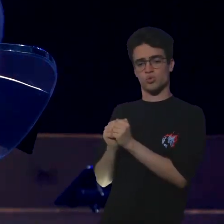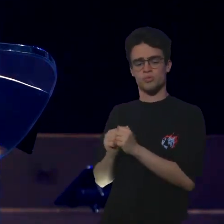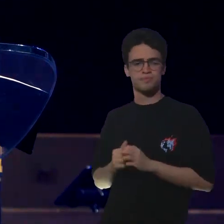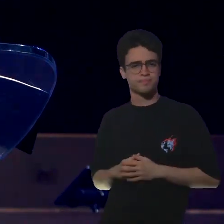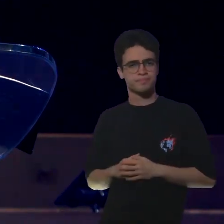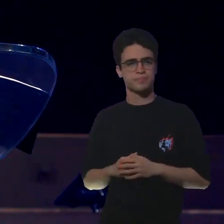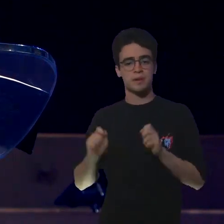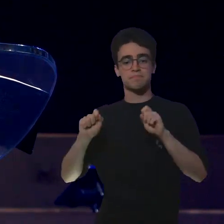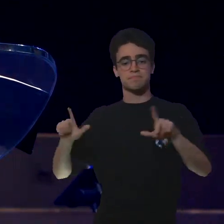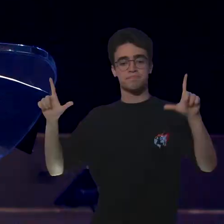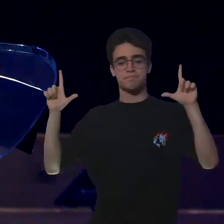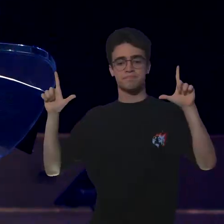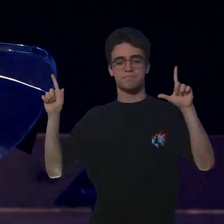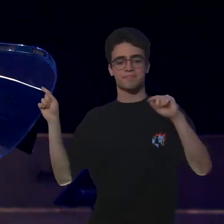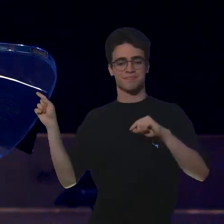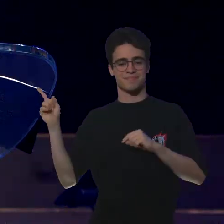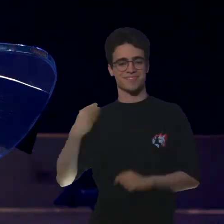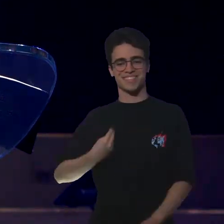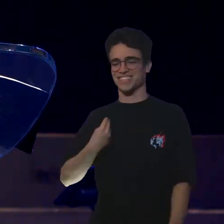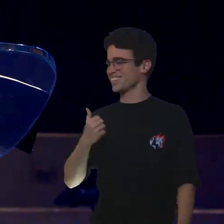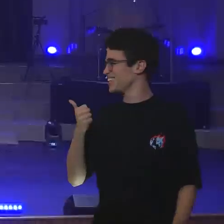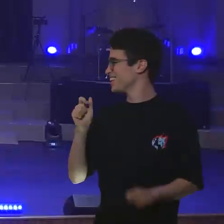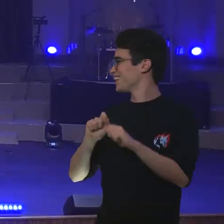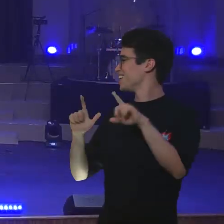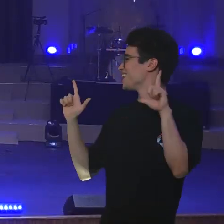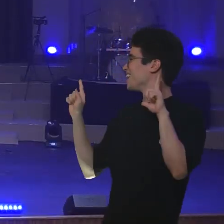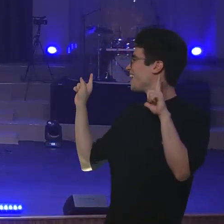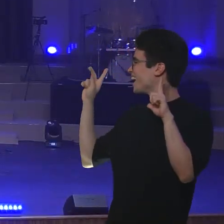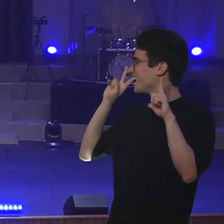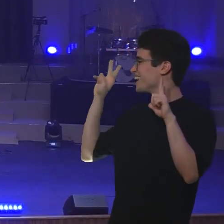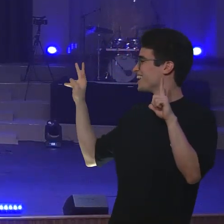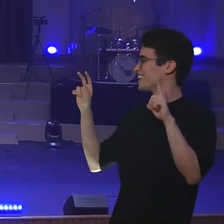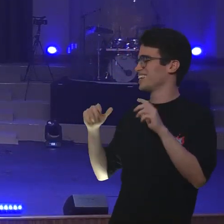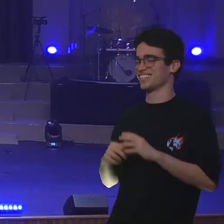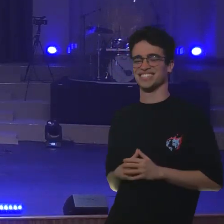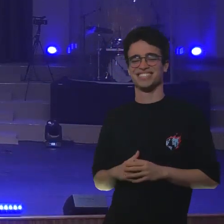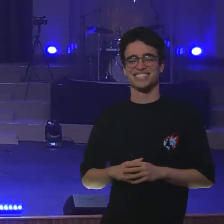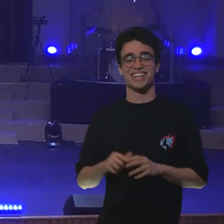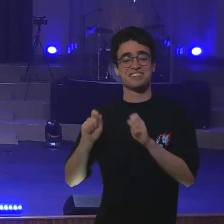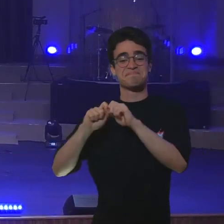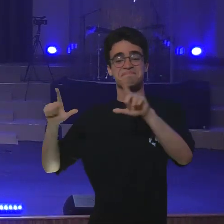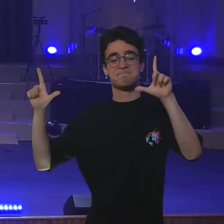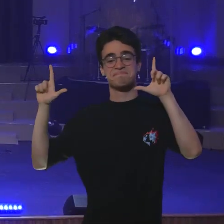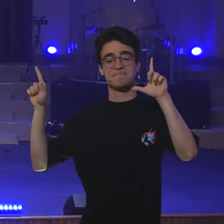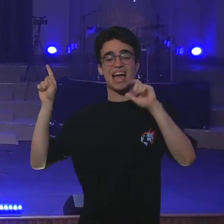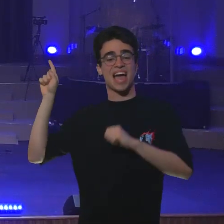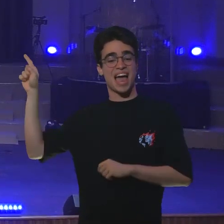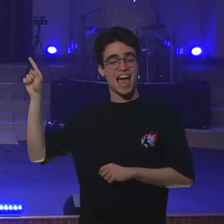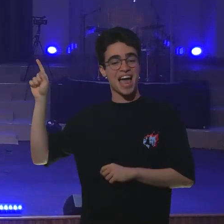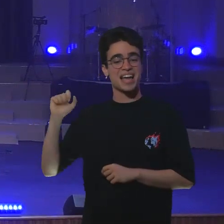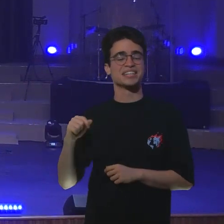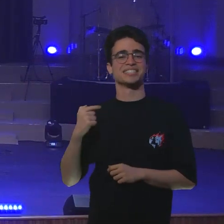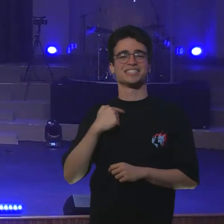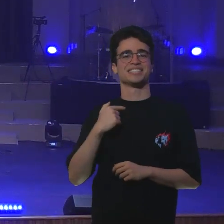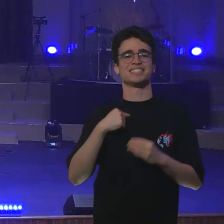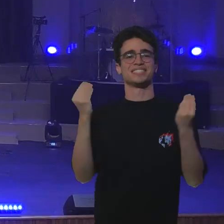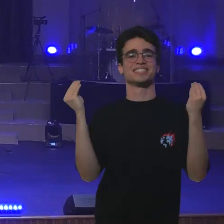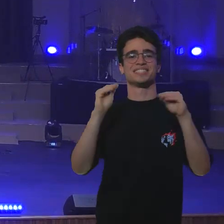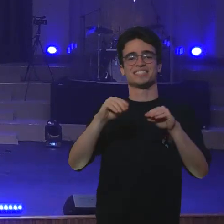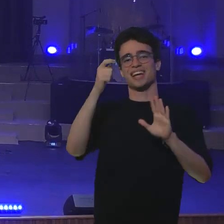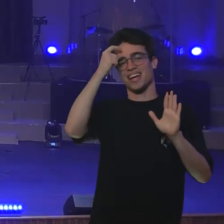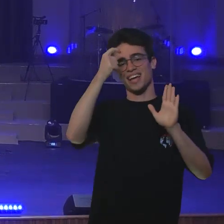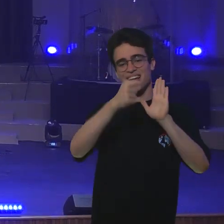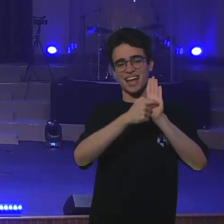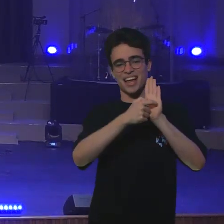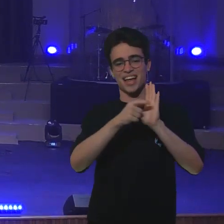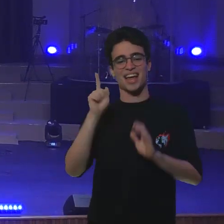Gostaria que colocasse aqui, a imagem está lá, que eu meio que não vi, que estava ali em cima. Essa imagem eu coloquei no IA, olha como é que